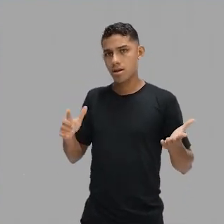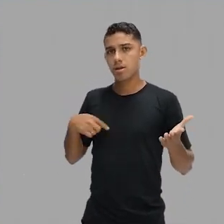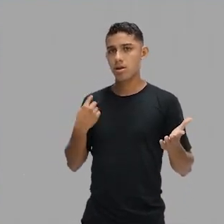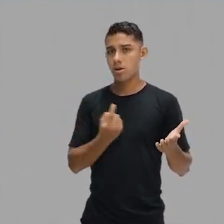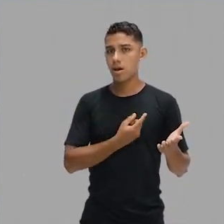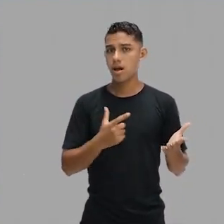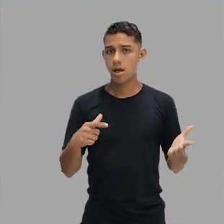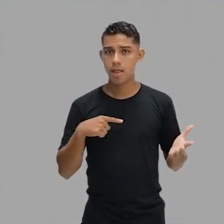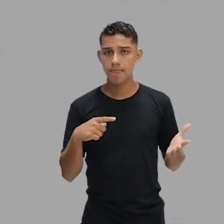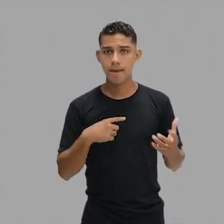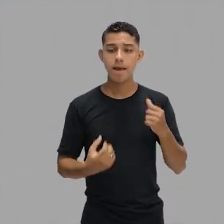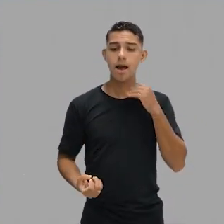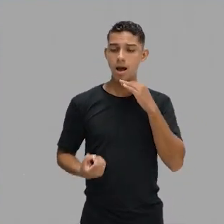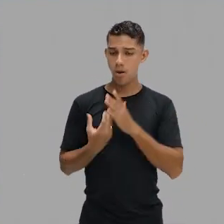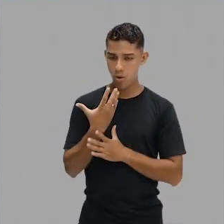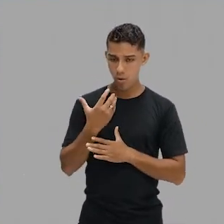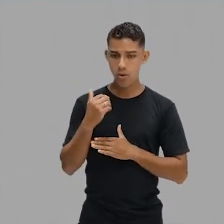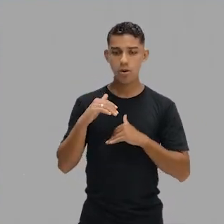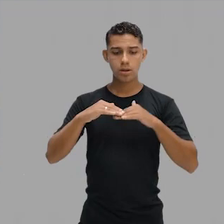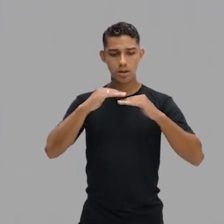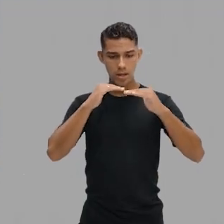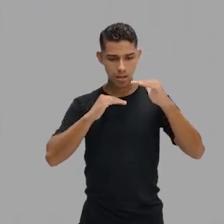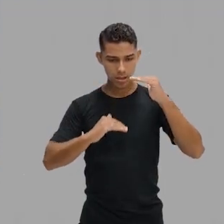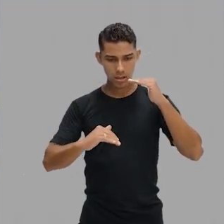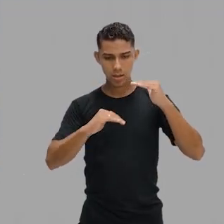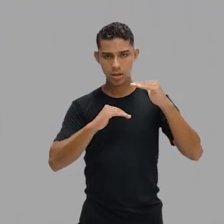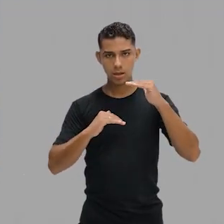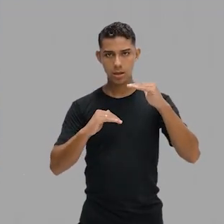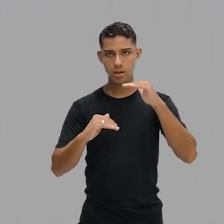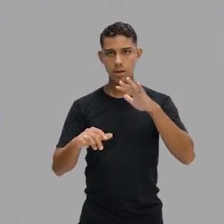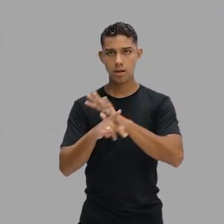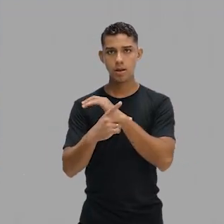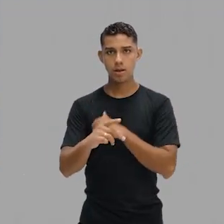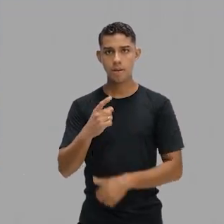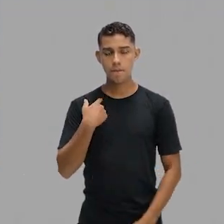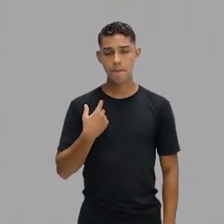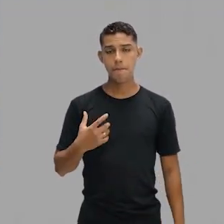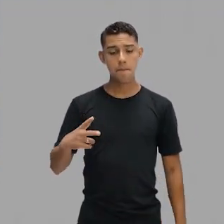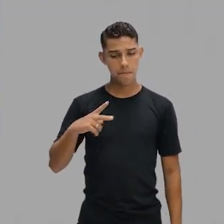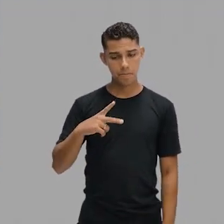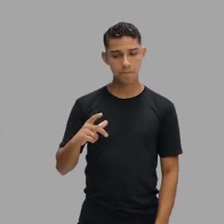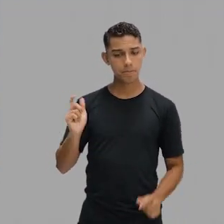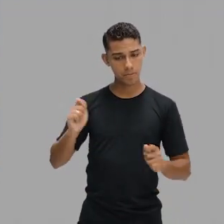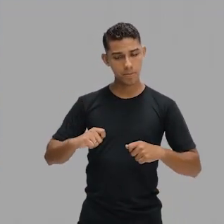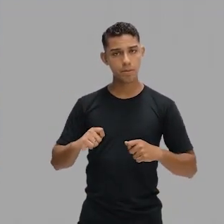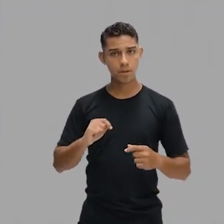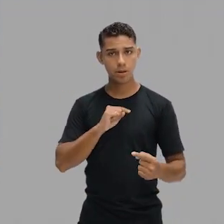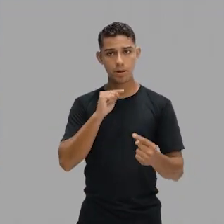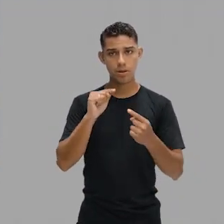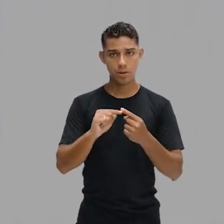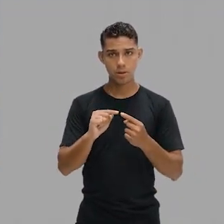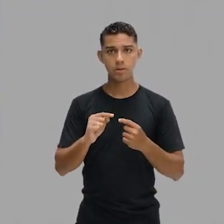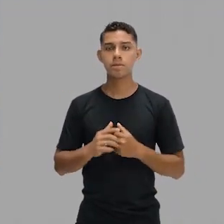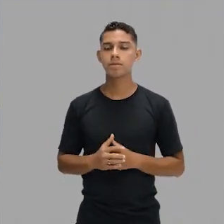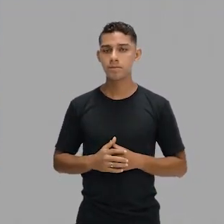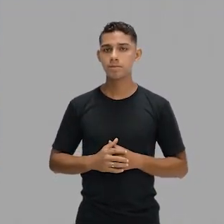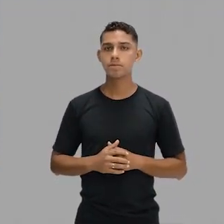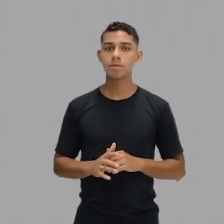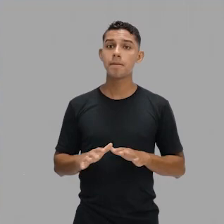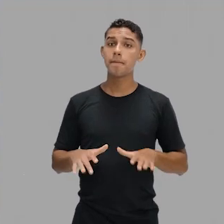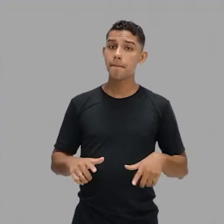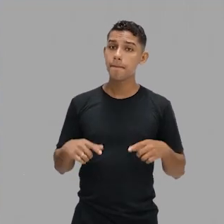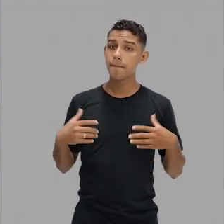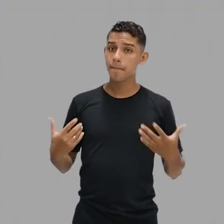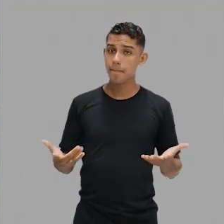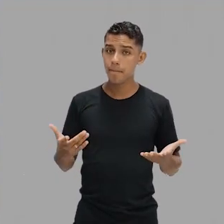também a origem da desigualdade a partir da propriedade privada, que é o motivo deste contrato, certo?